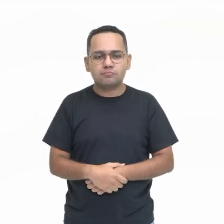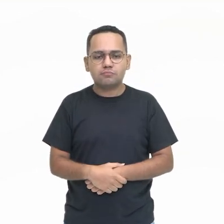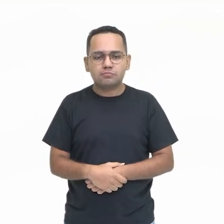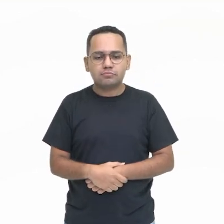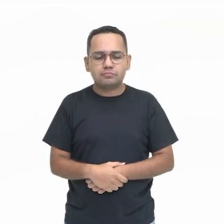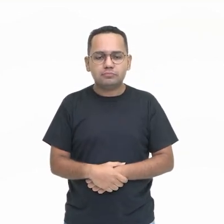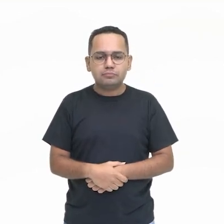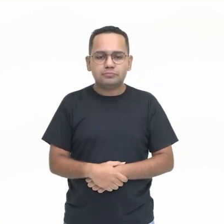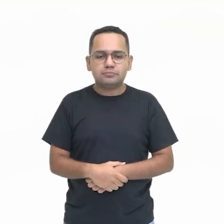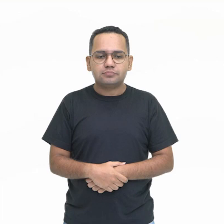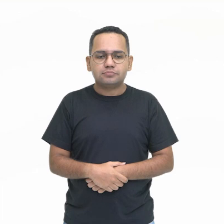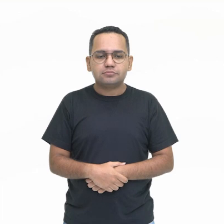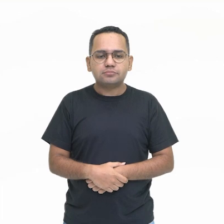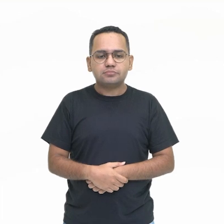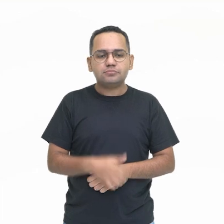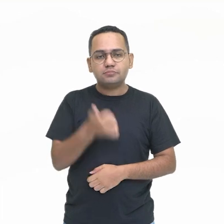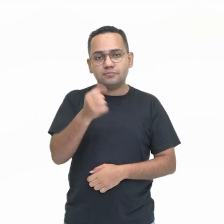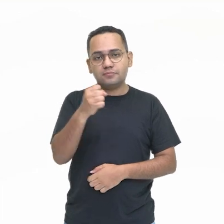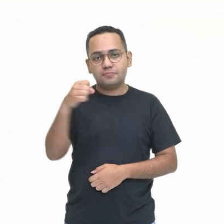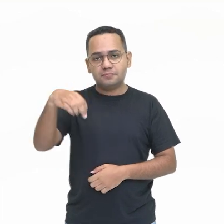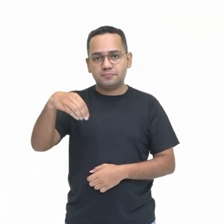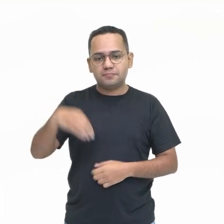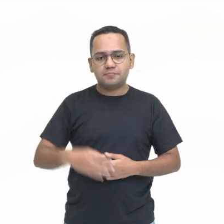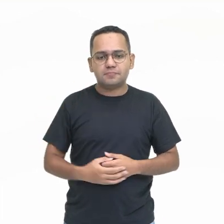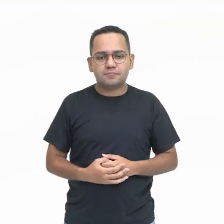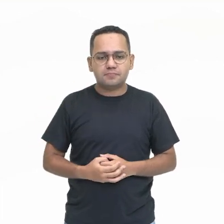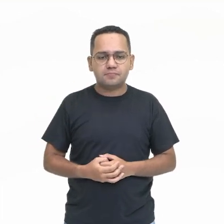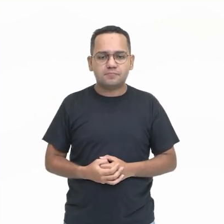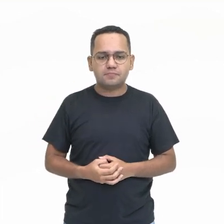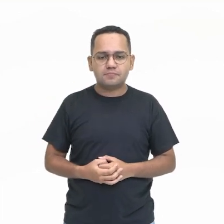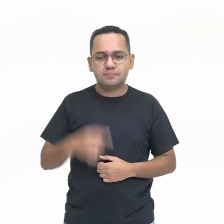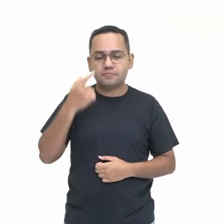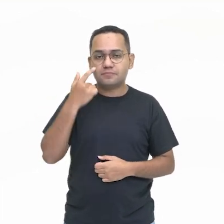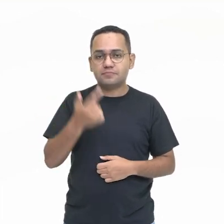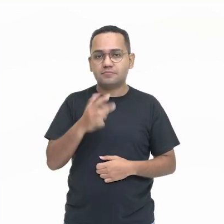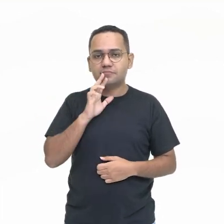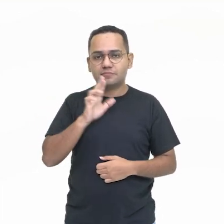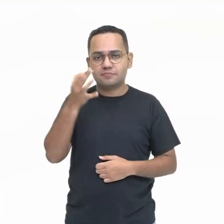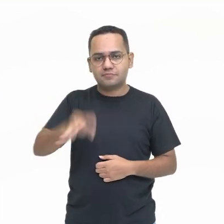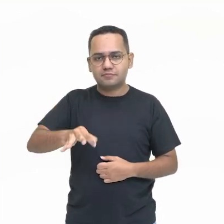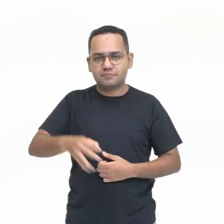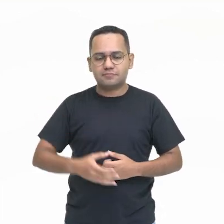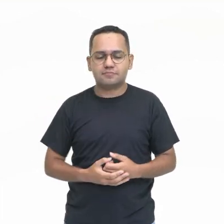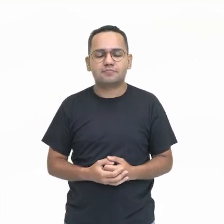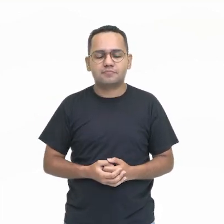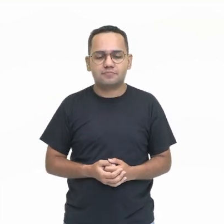igual, a altura máxima da bola é igual a 18 metros.